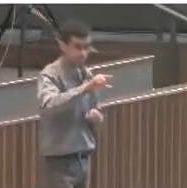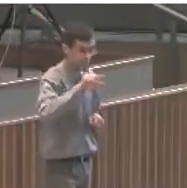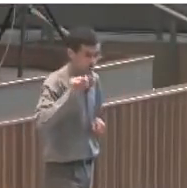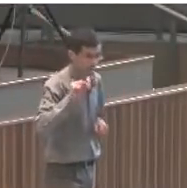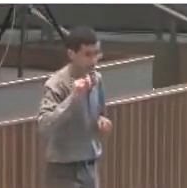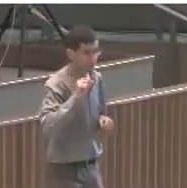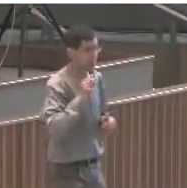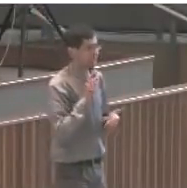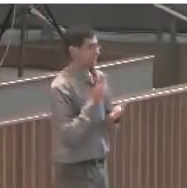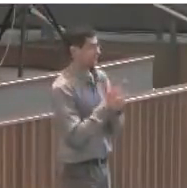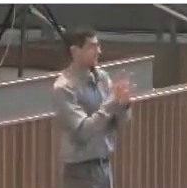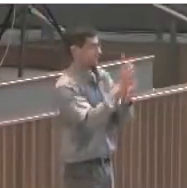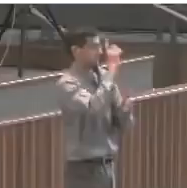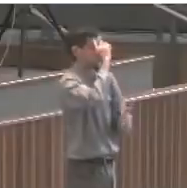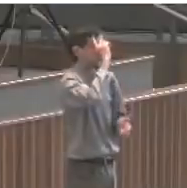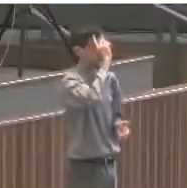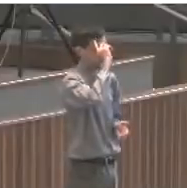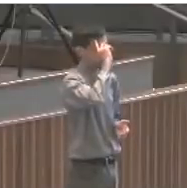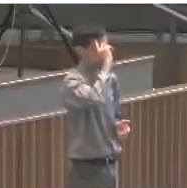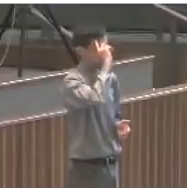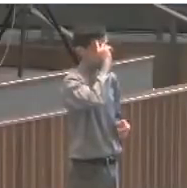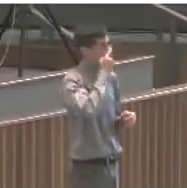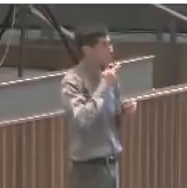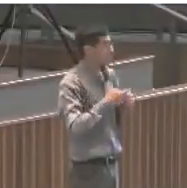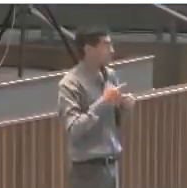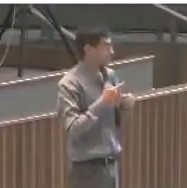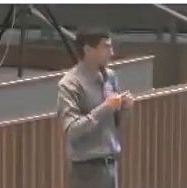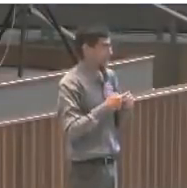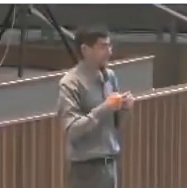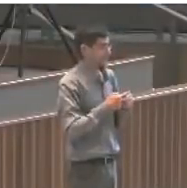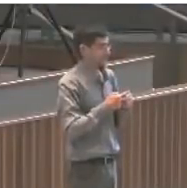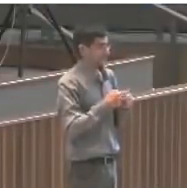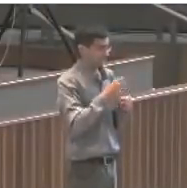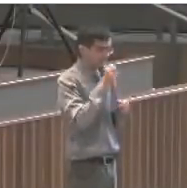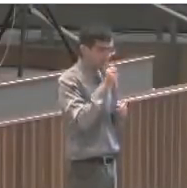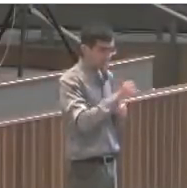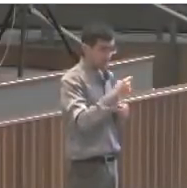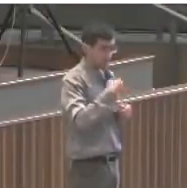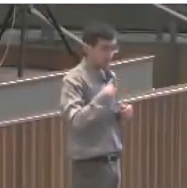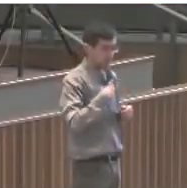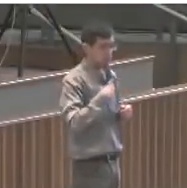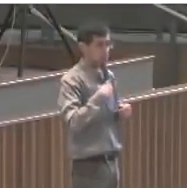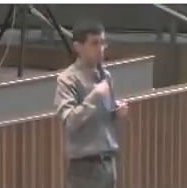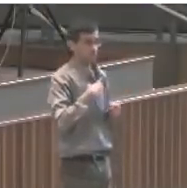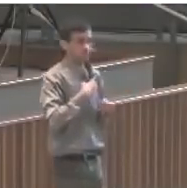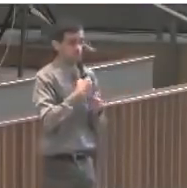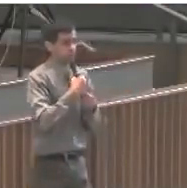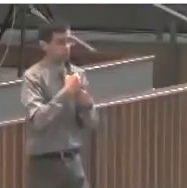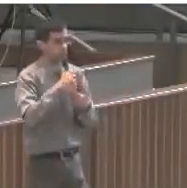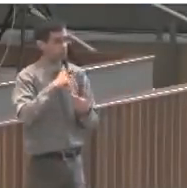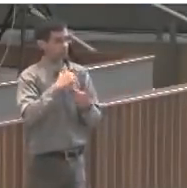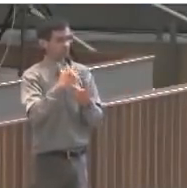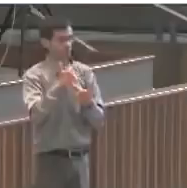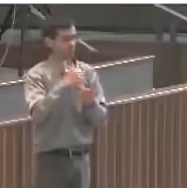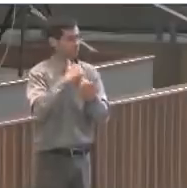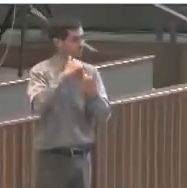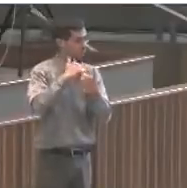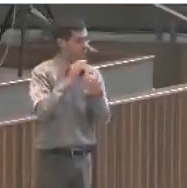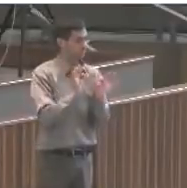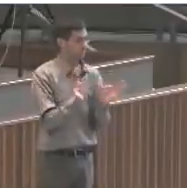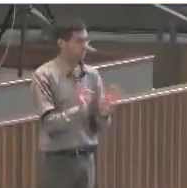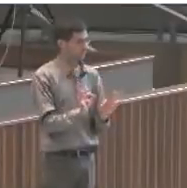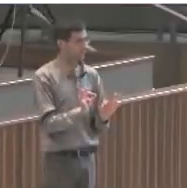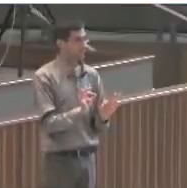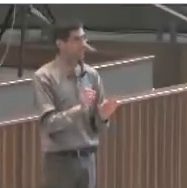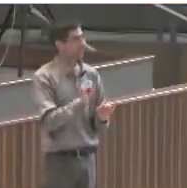vou ouvir só porque porque se eu não ouvi a ninguém eu ainda vou ouvir o